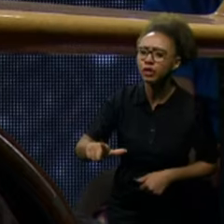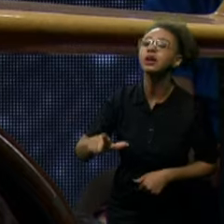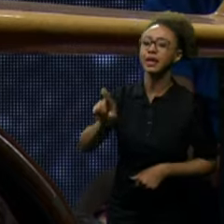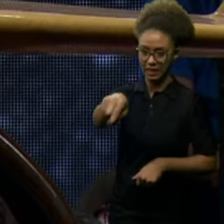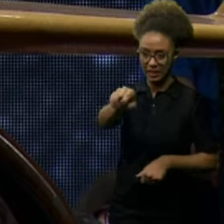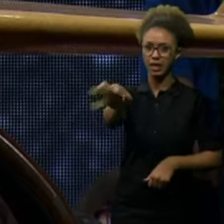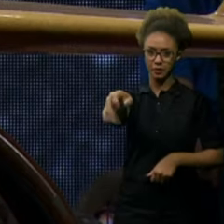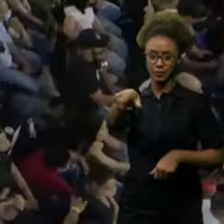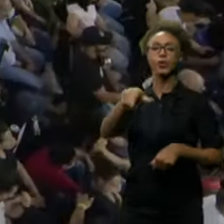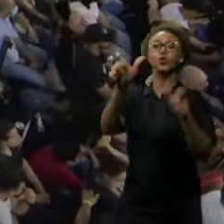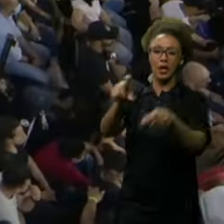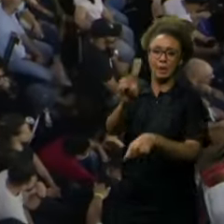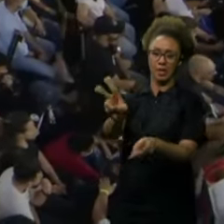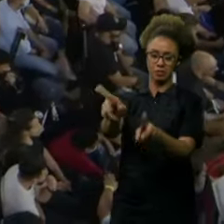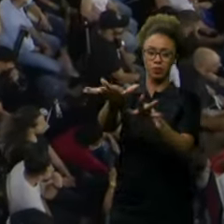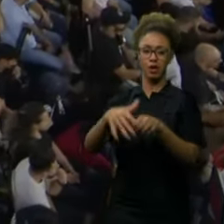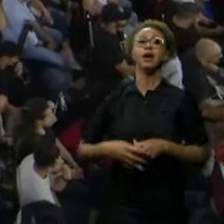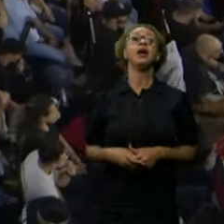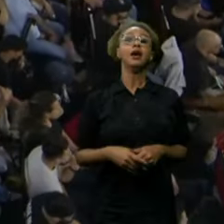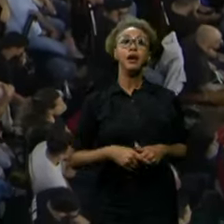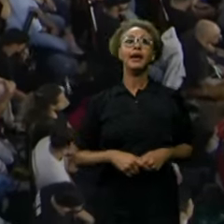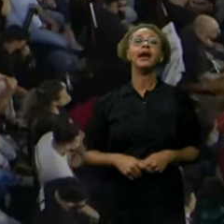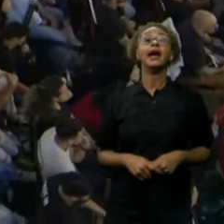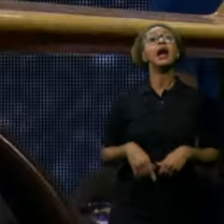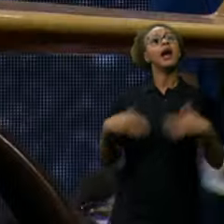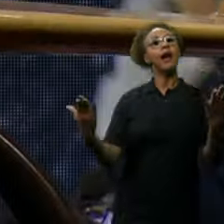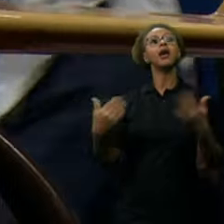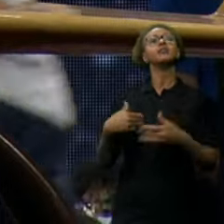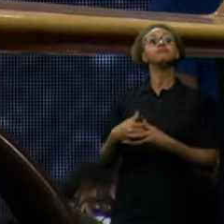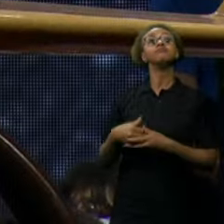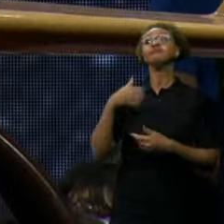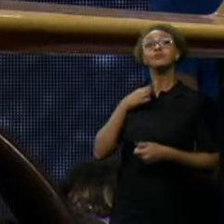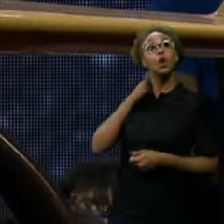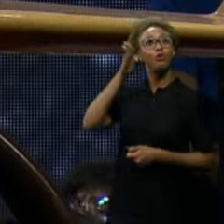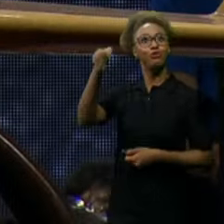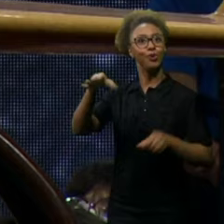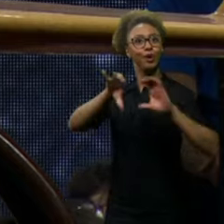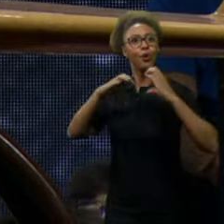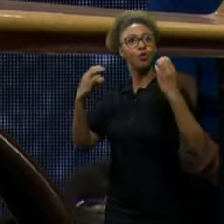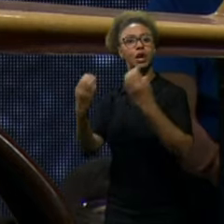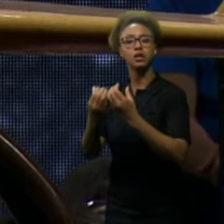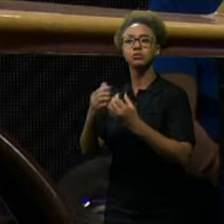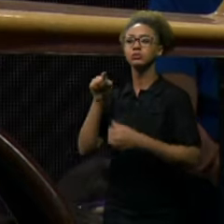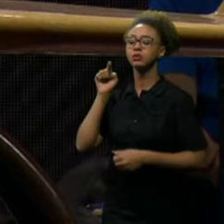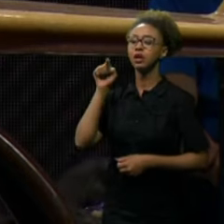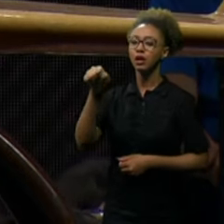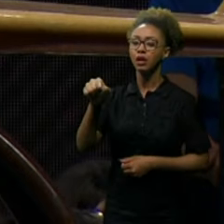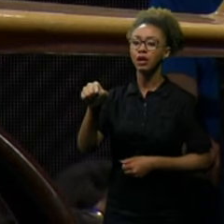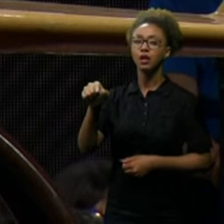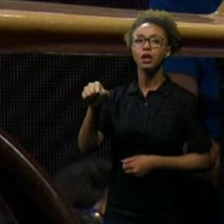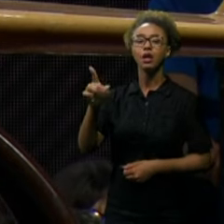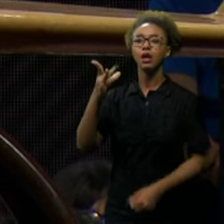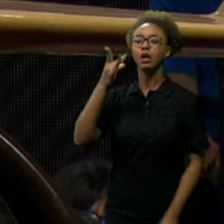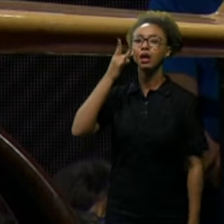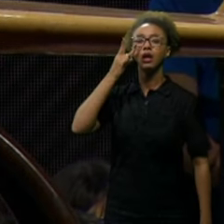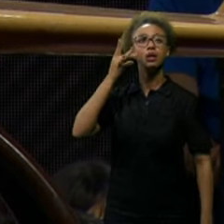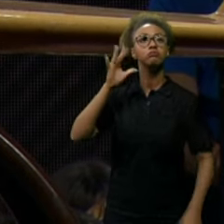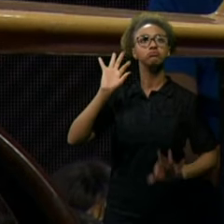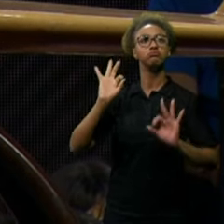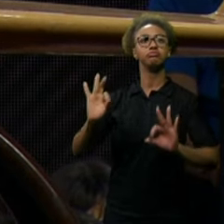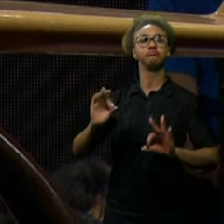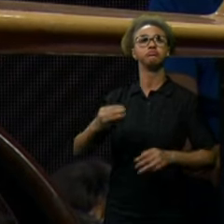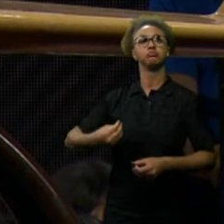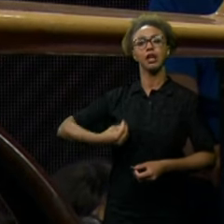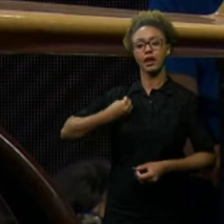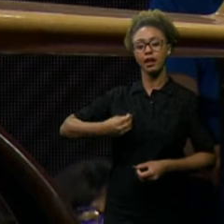isso aí aí fui e aquele dia em diante eu vive um novo tempo